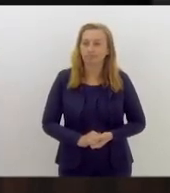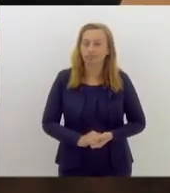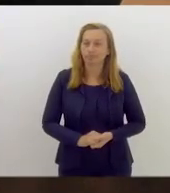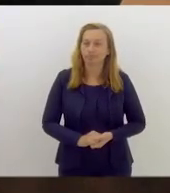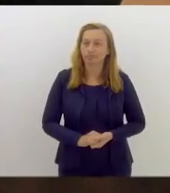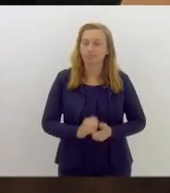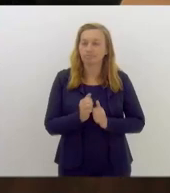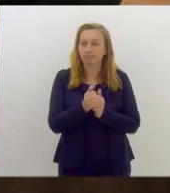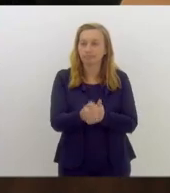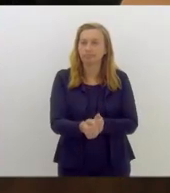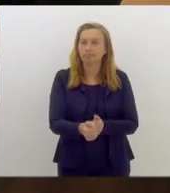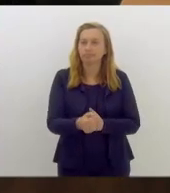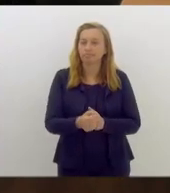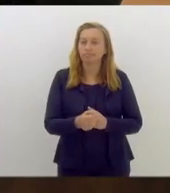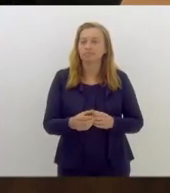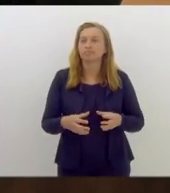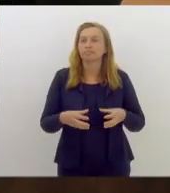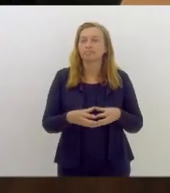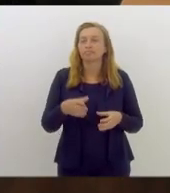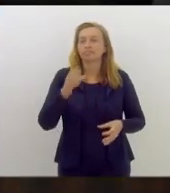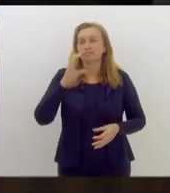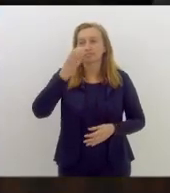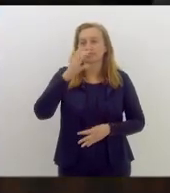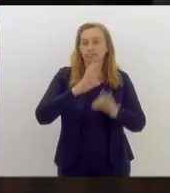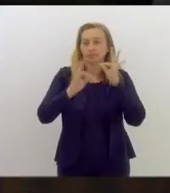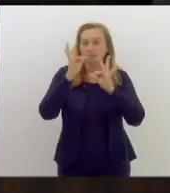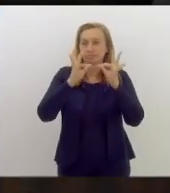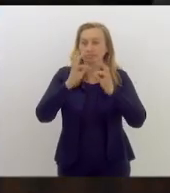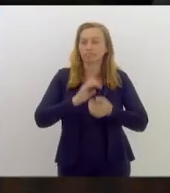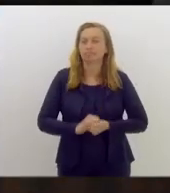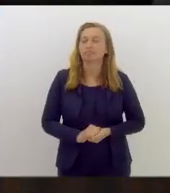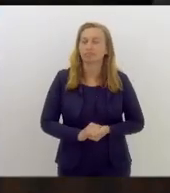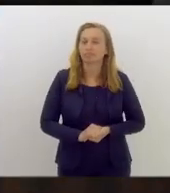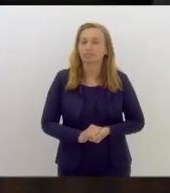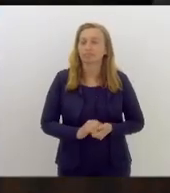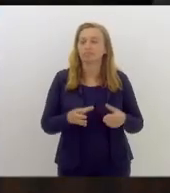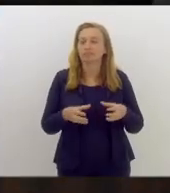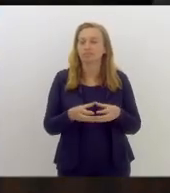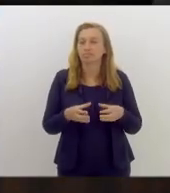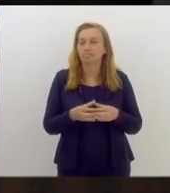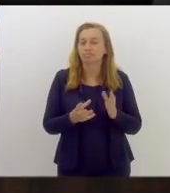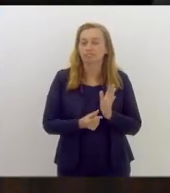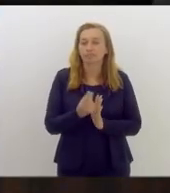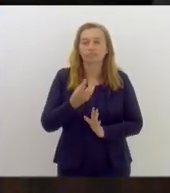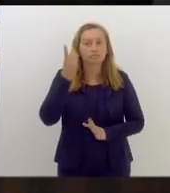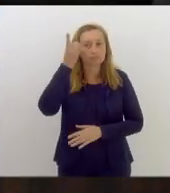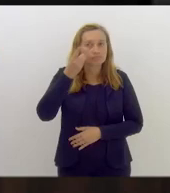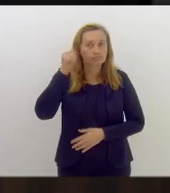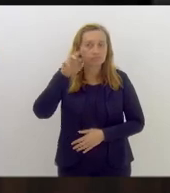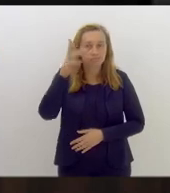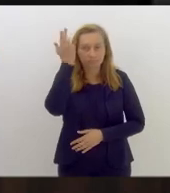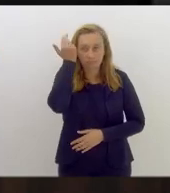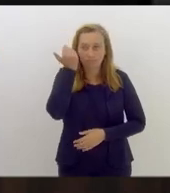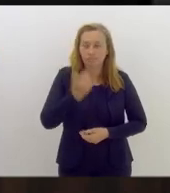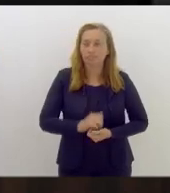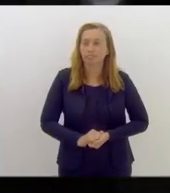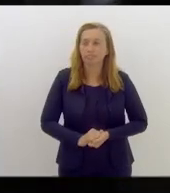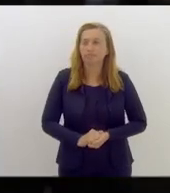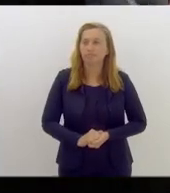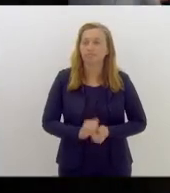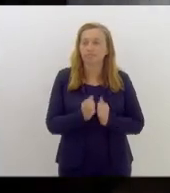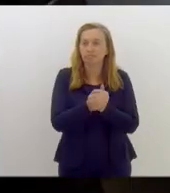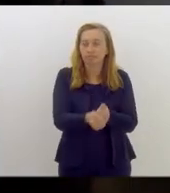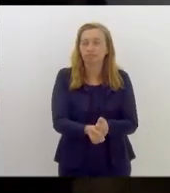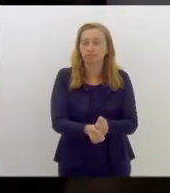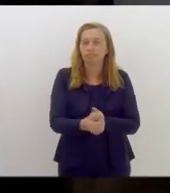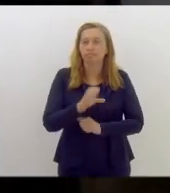Bom, acompanho o parecer da Comissão de Ciência e Tecnologia. Pela Comissão de Orçamento, deputado Eliomar.